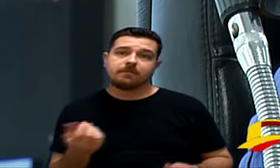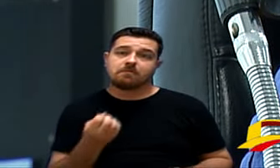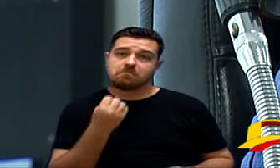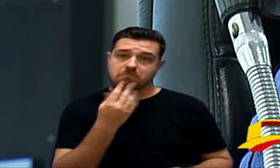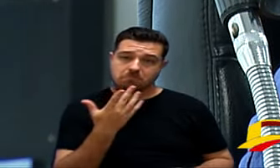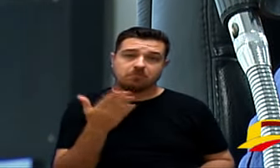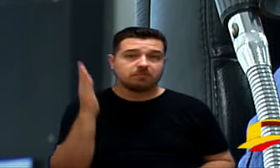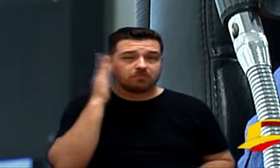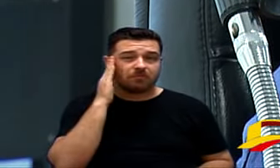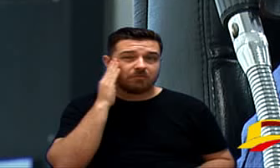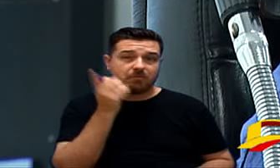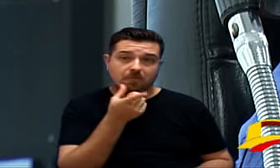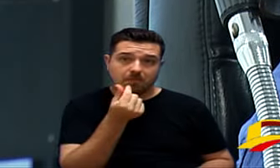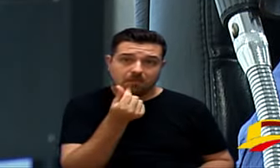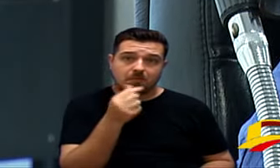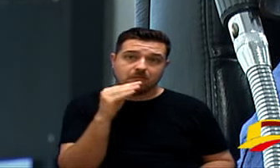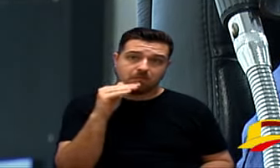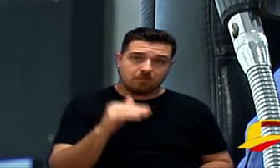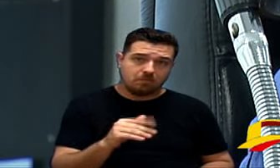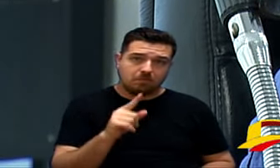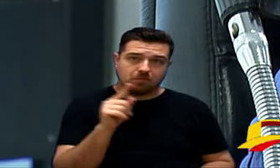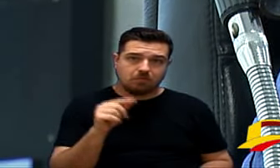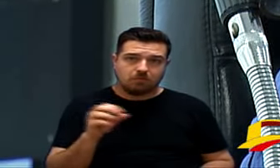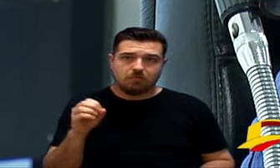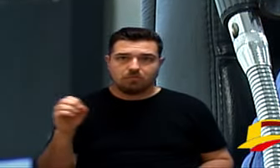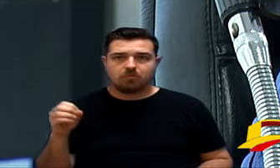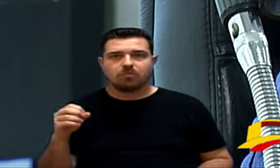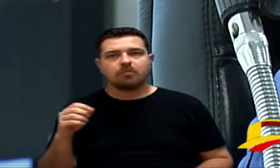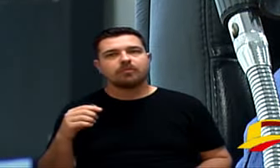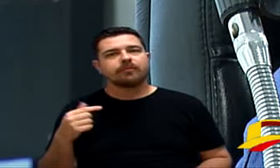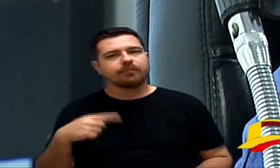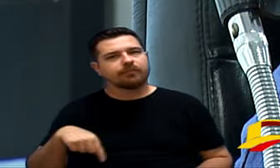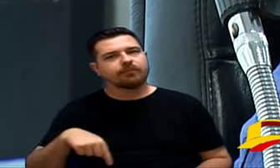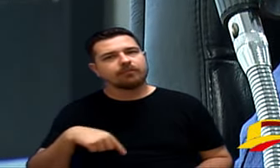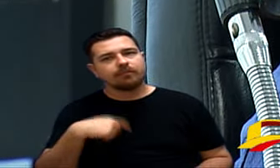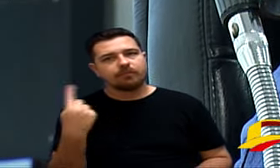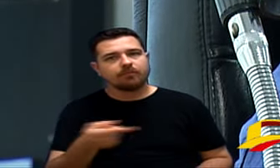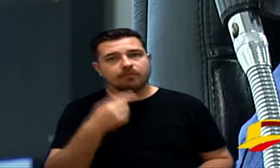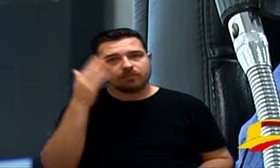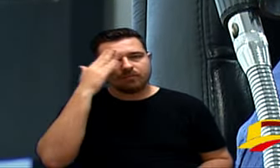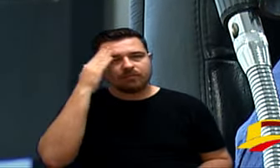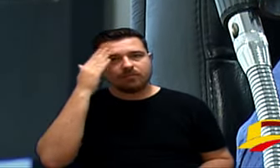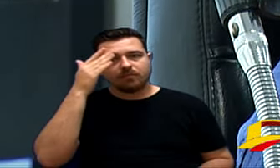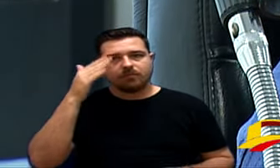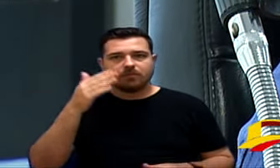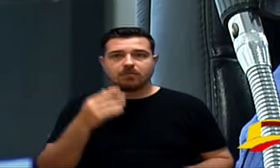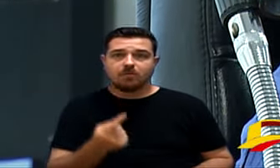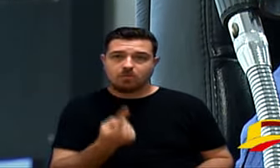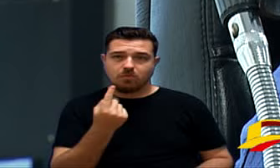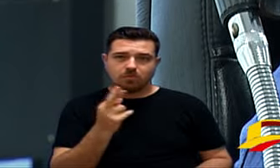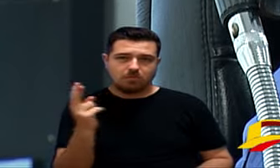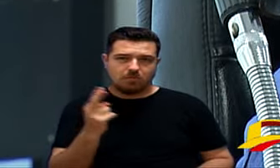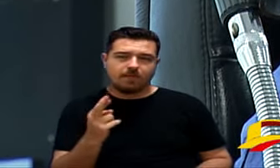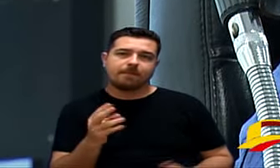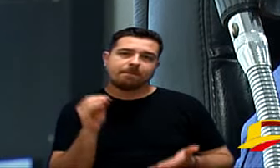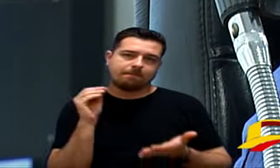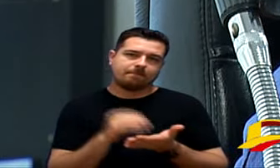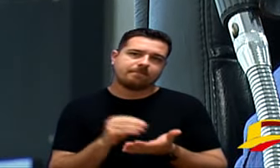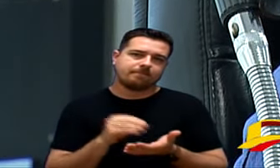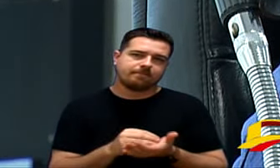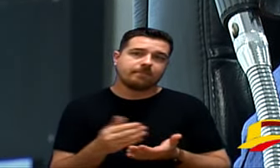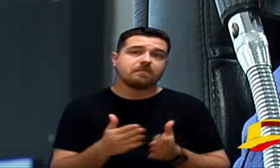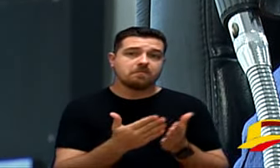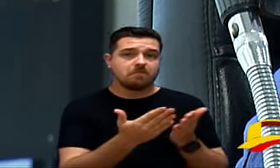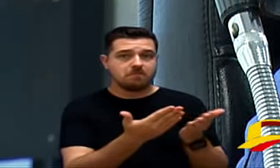reduzida no final de semana nós que trabalhamos com o social mesmo de lá embaixo R 1 faz falta para essas famílias quer ouvid o